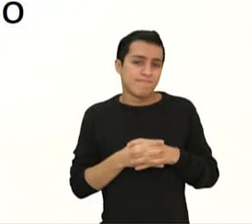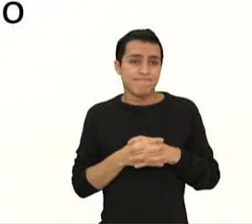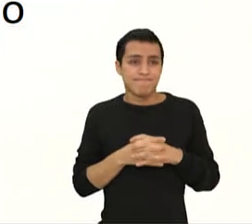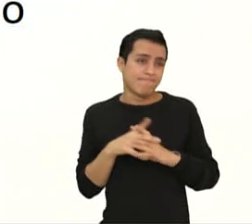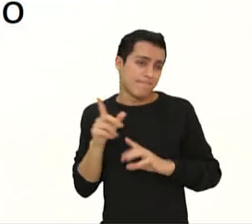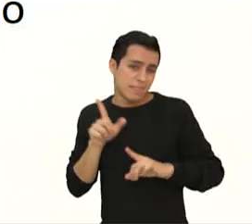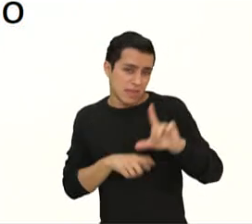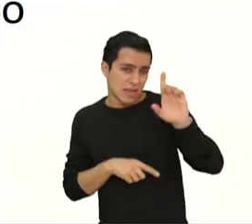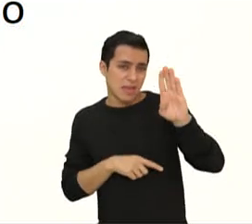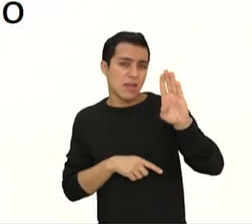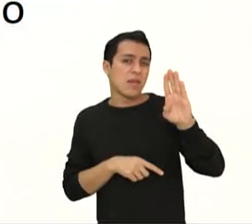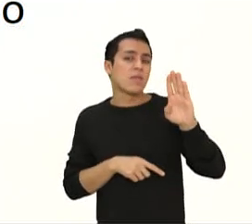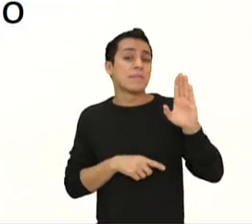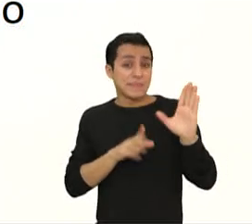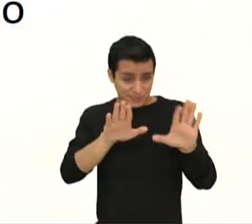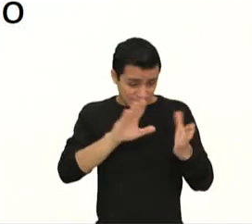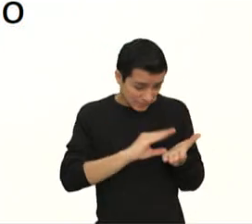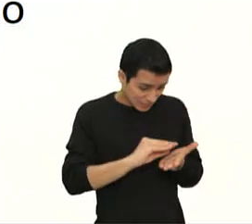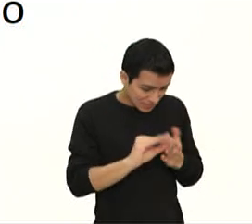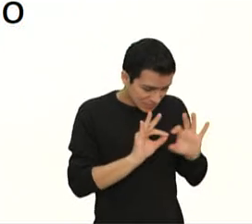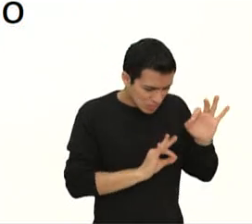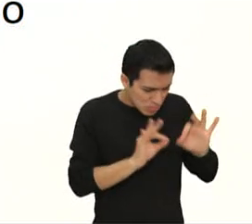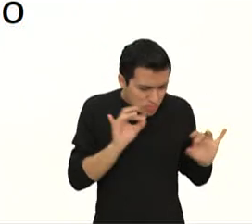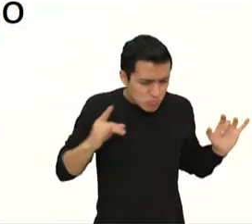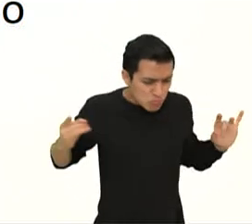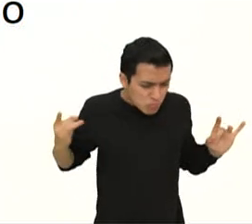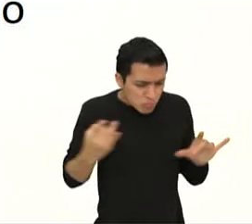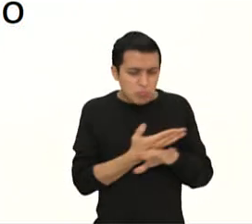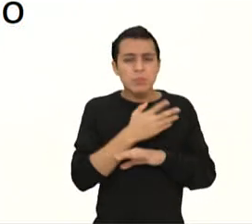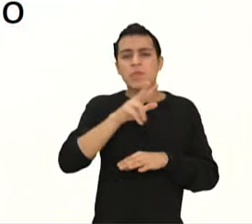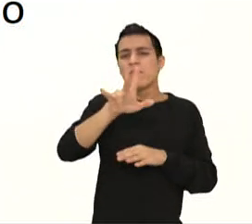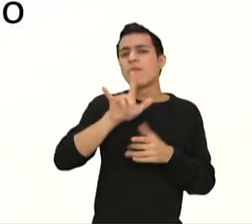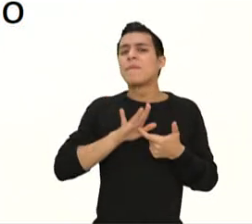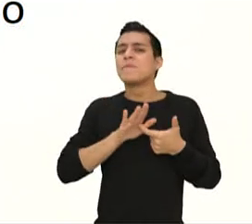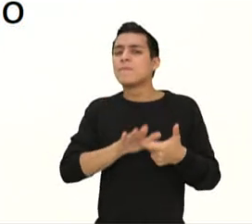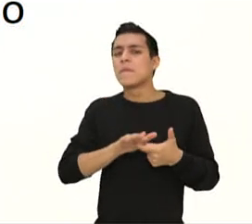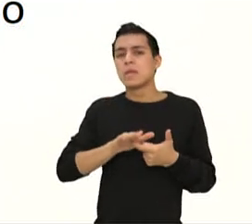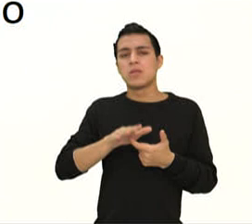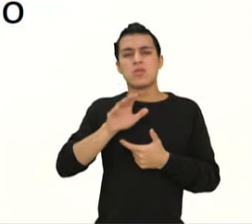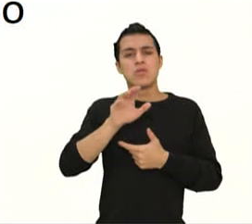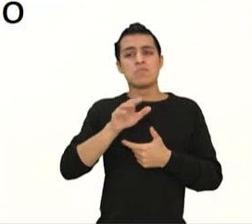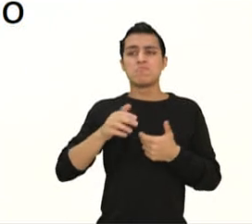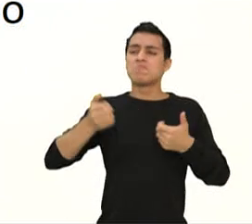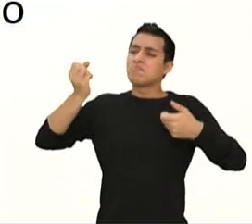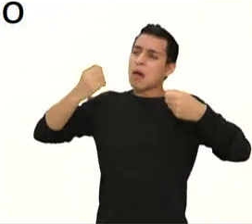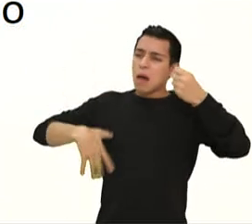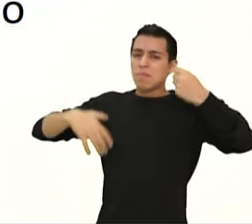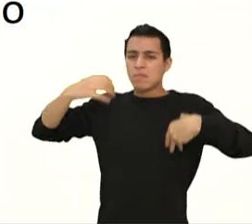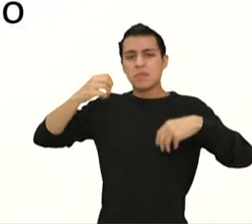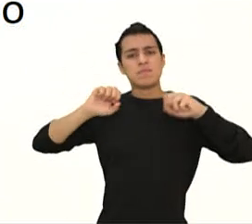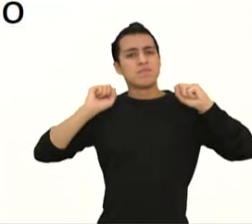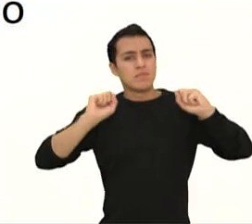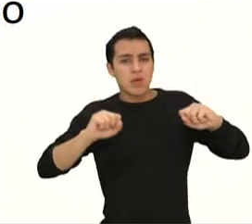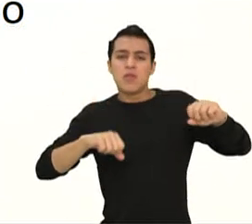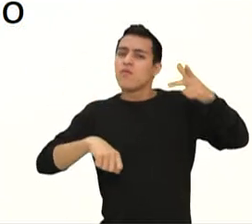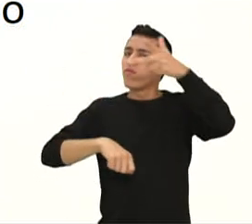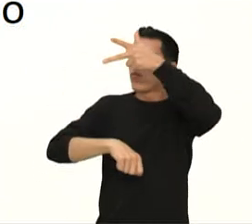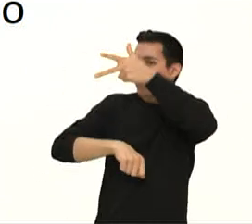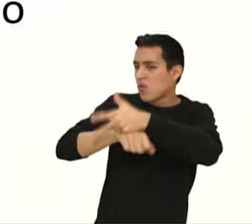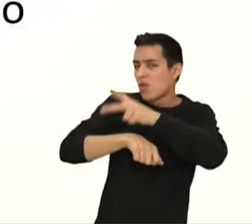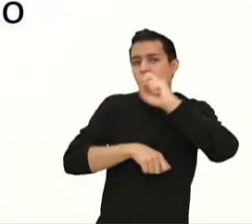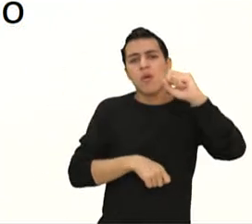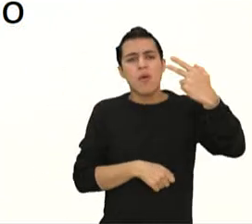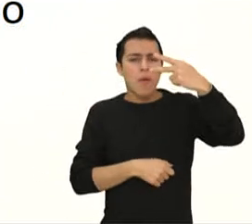B. Com os dados organizados, você fará uma apresentação oral, que poderá ser um vídeo